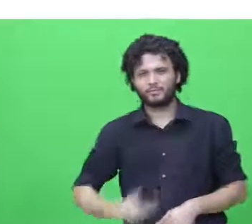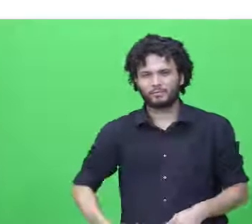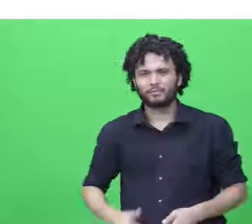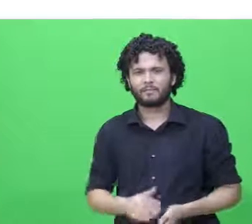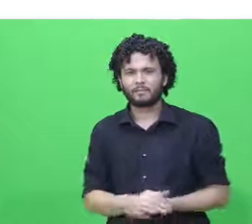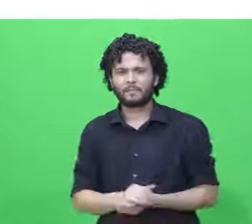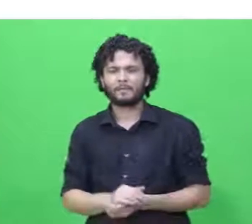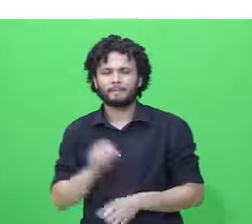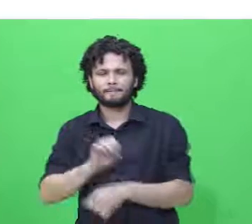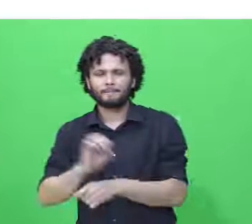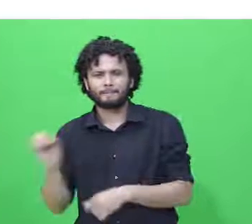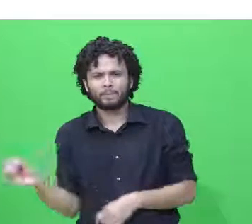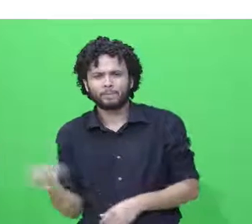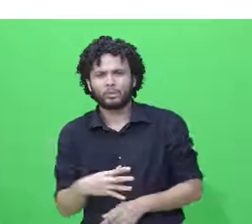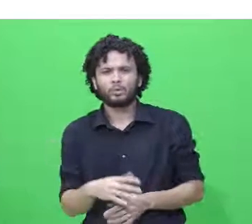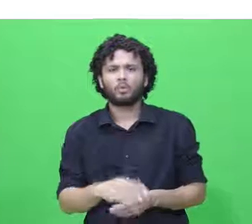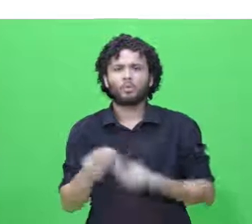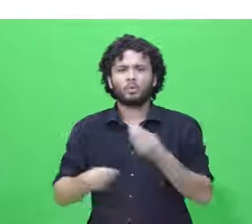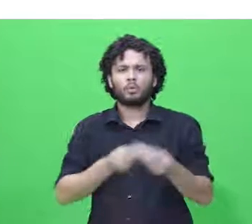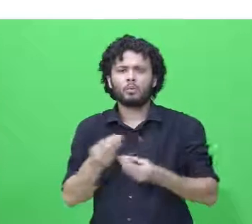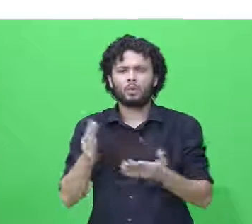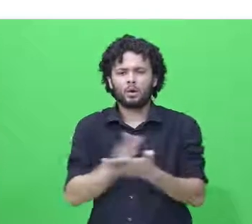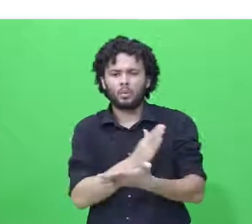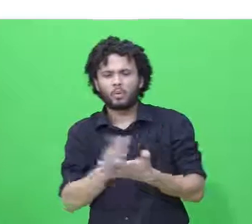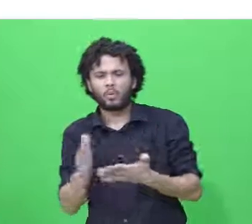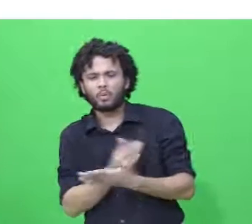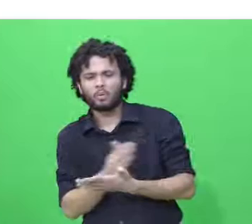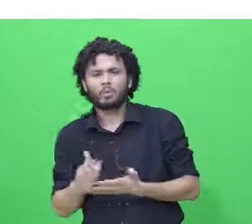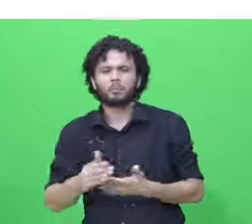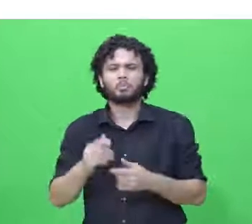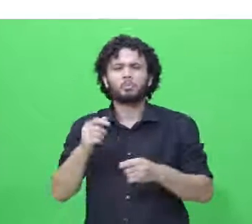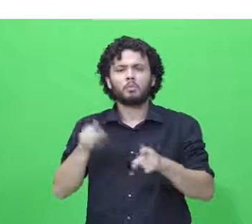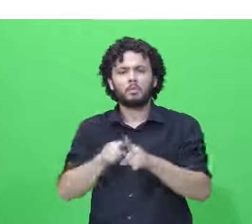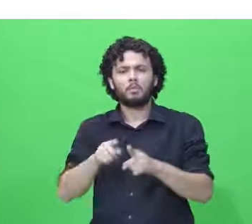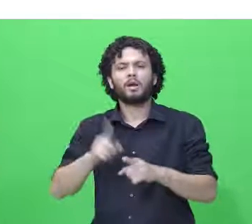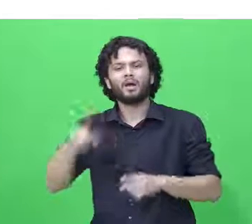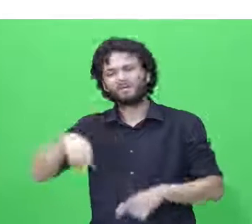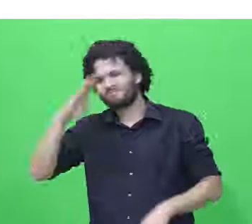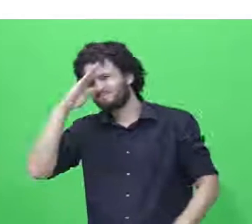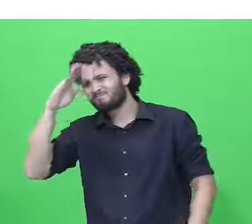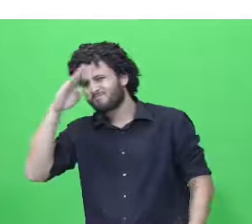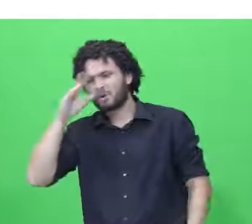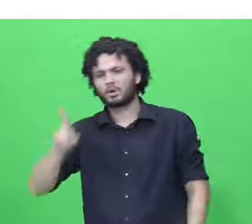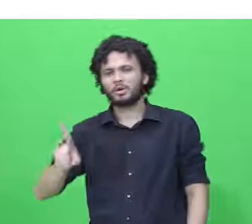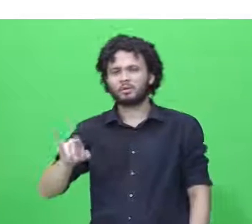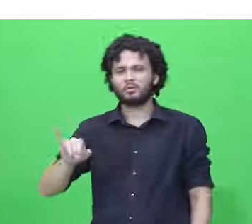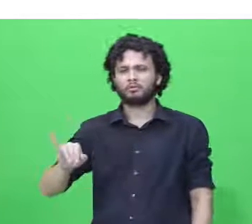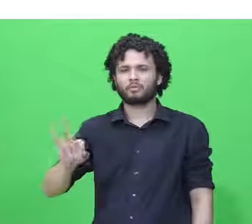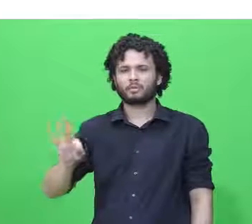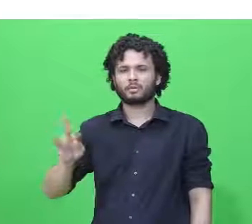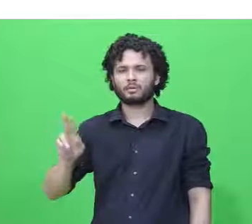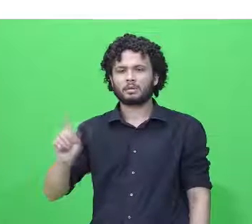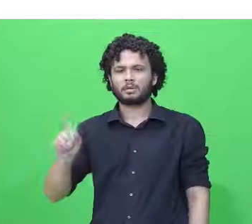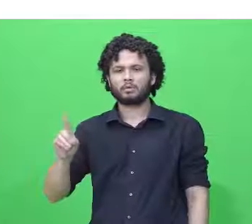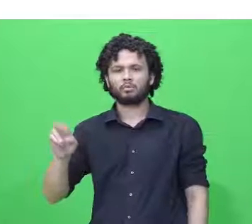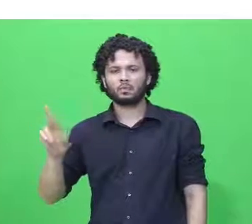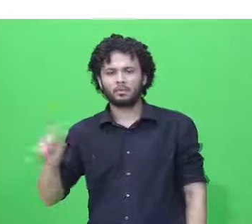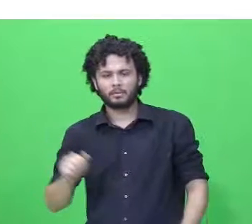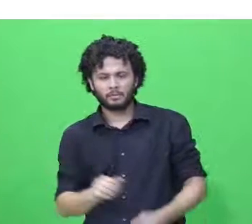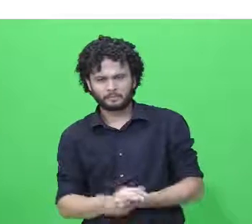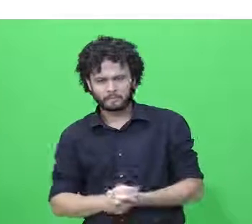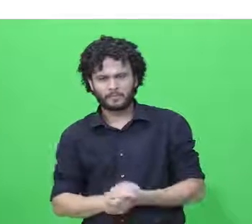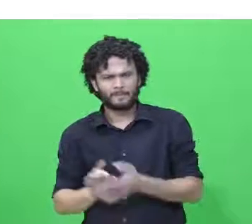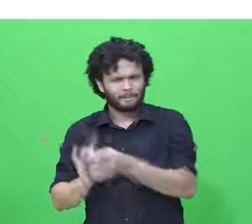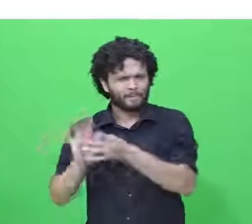então o Estado Novo. Para alguns autores, eles trabalham como uma ditadura, tá? Uma ditadura varguista. Permitir então